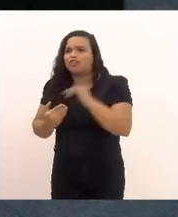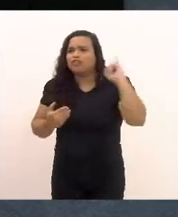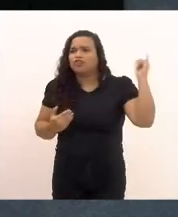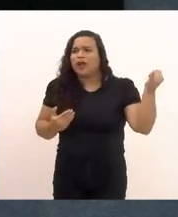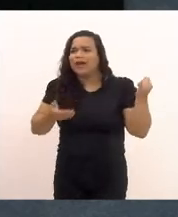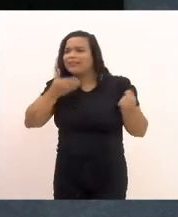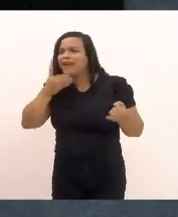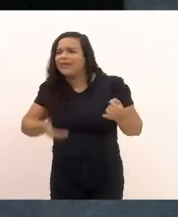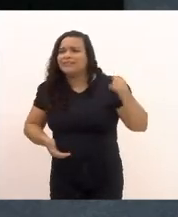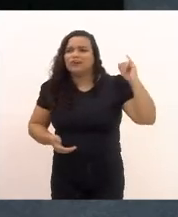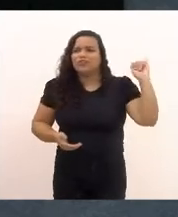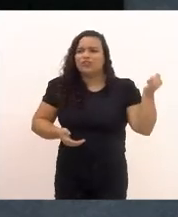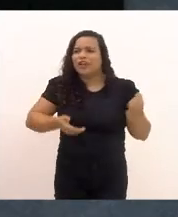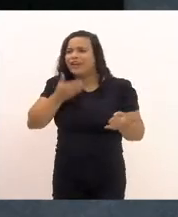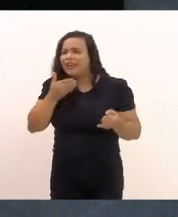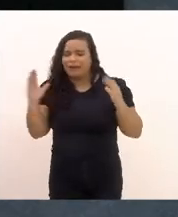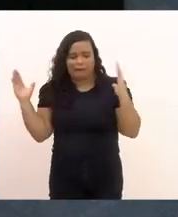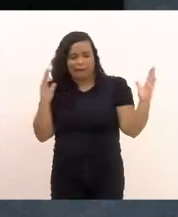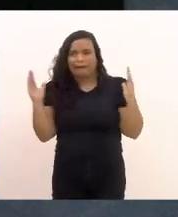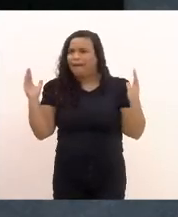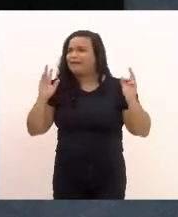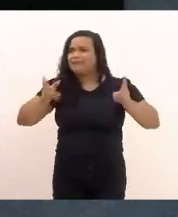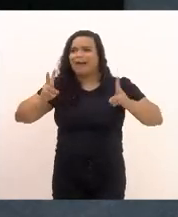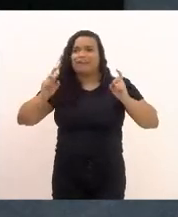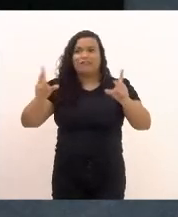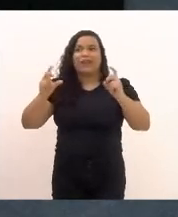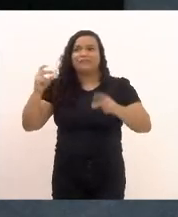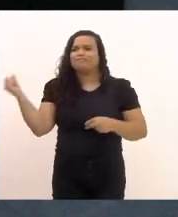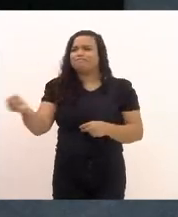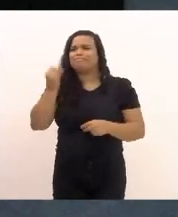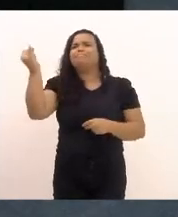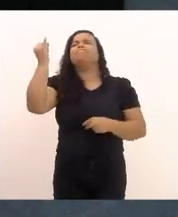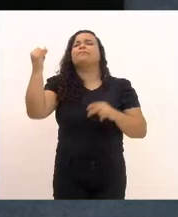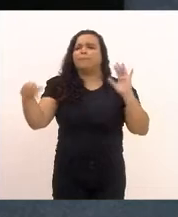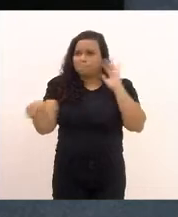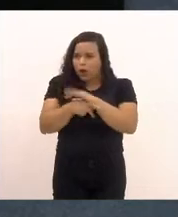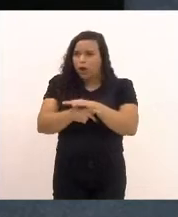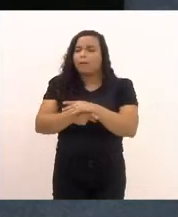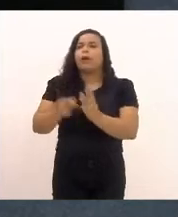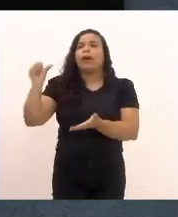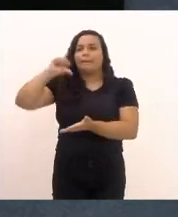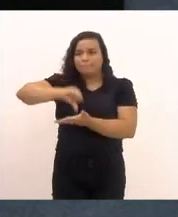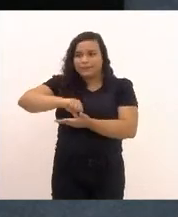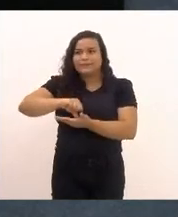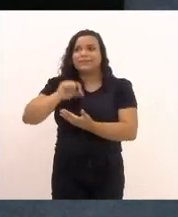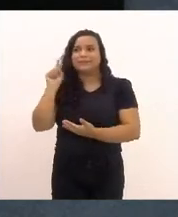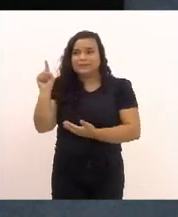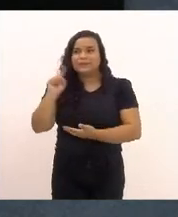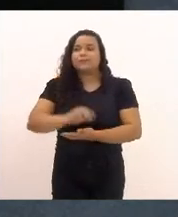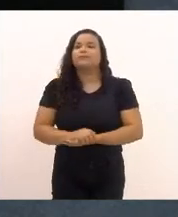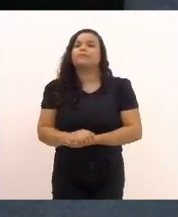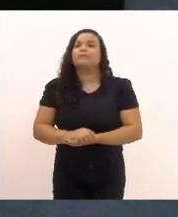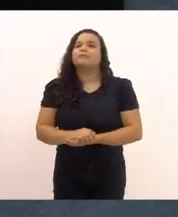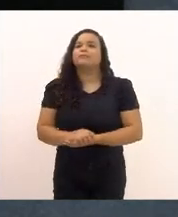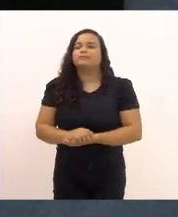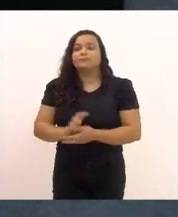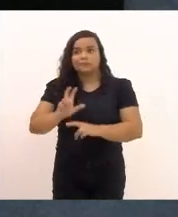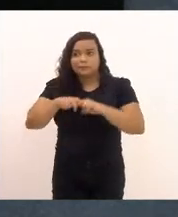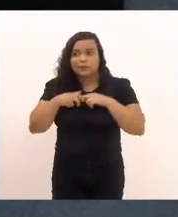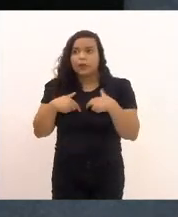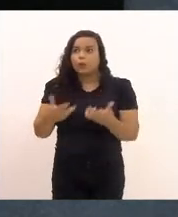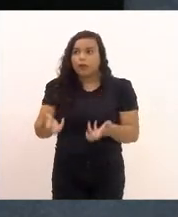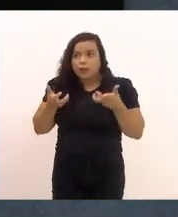muito propício essa lei, e eu queria já, minha presidente, pedir